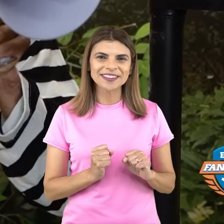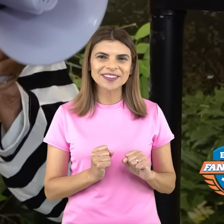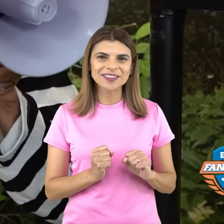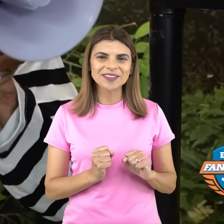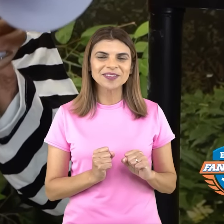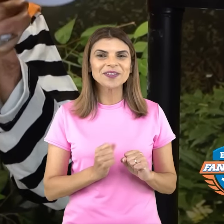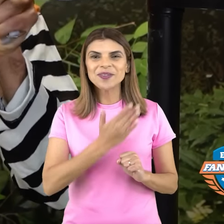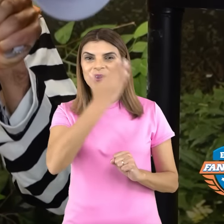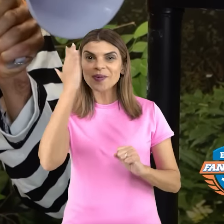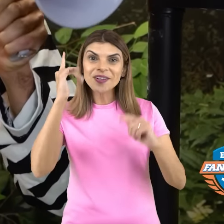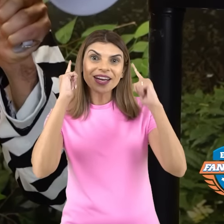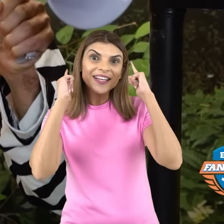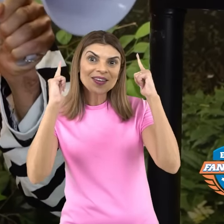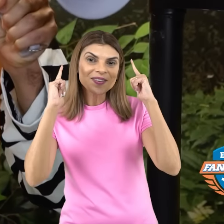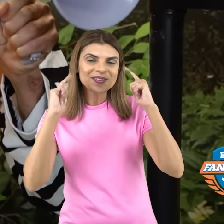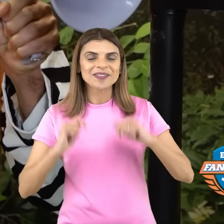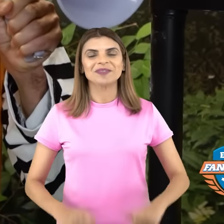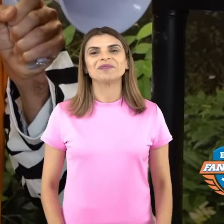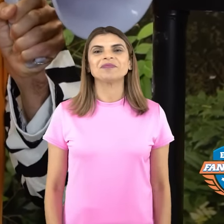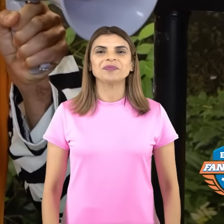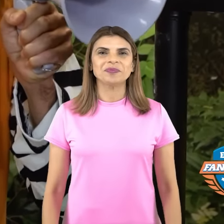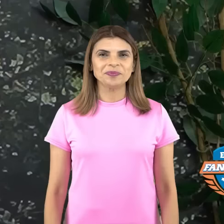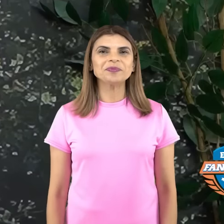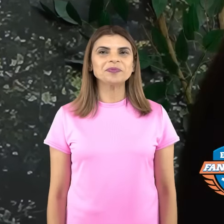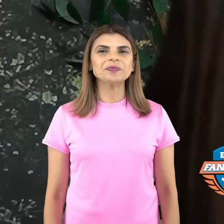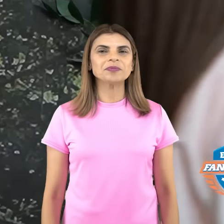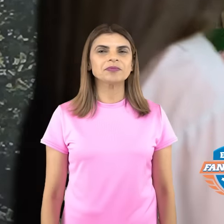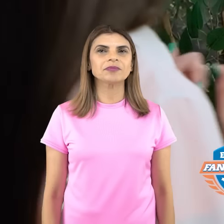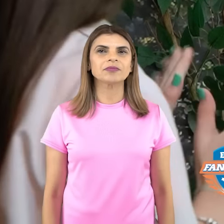de aventureiro.